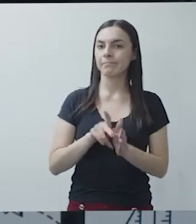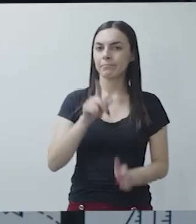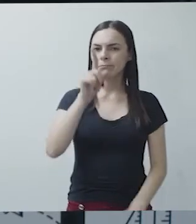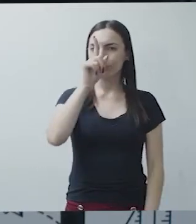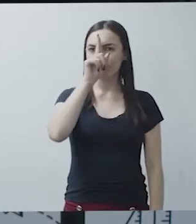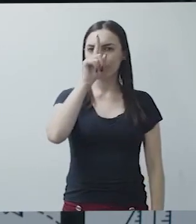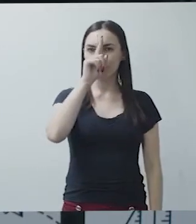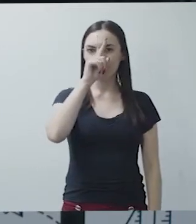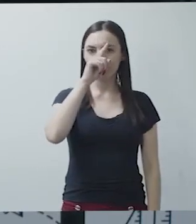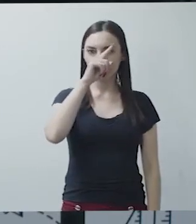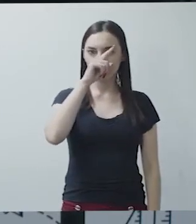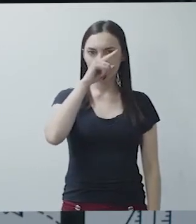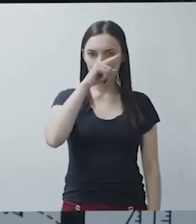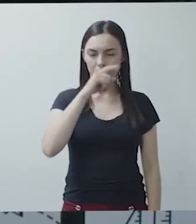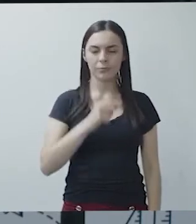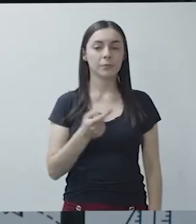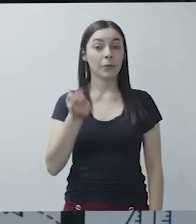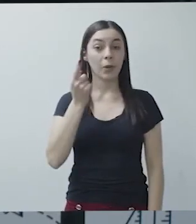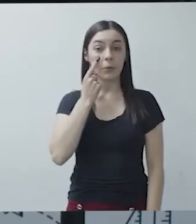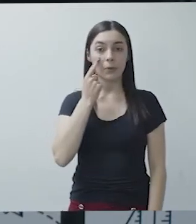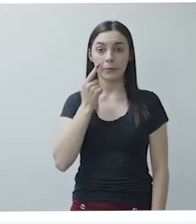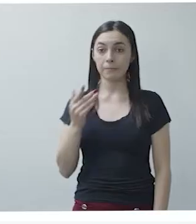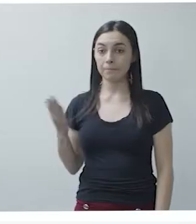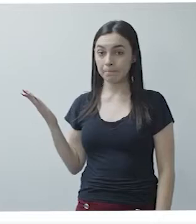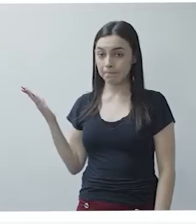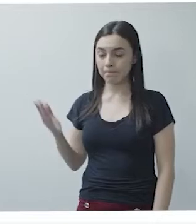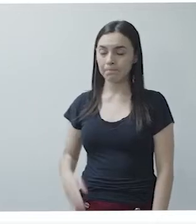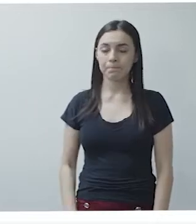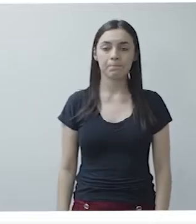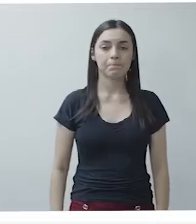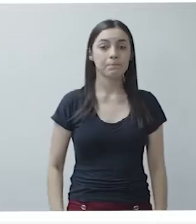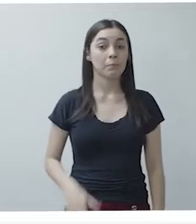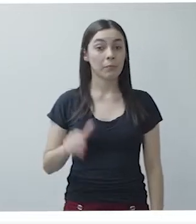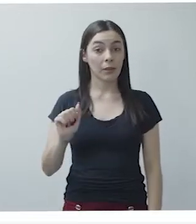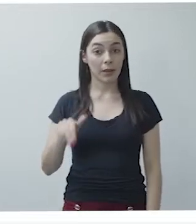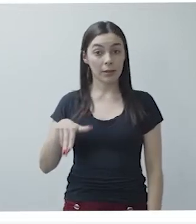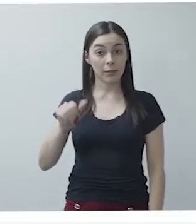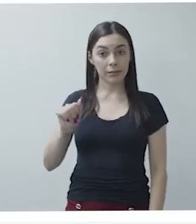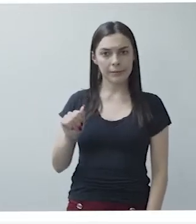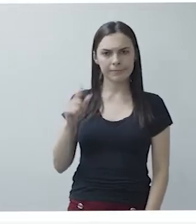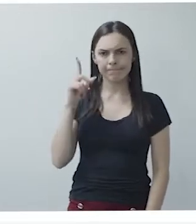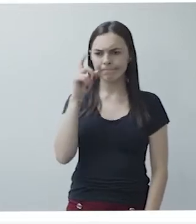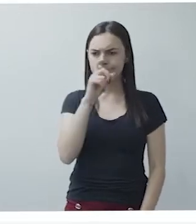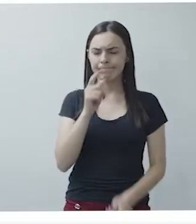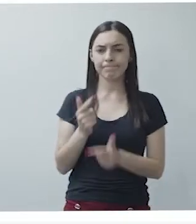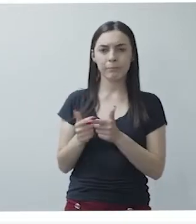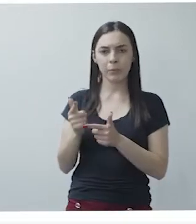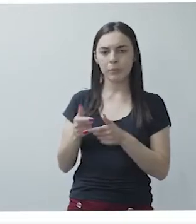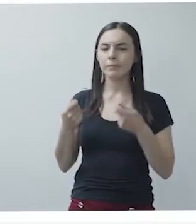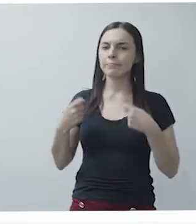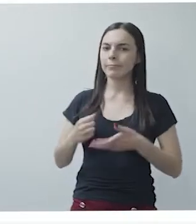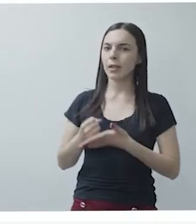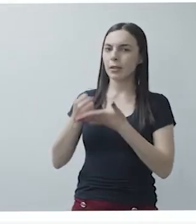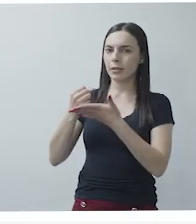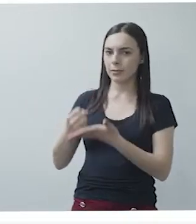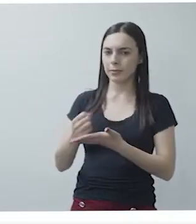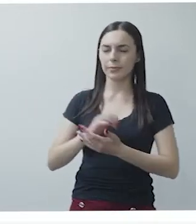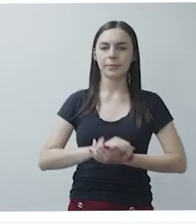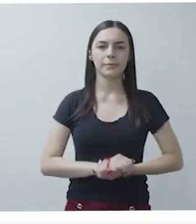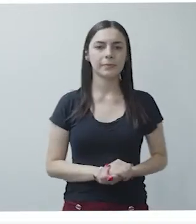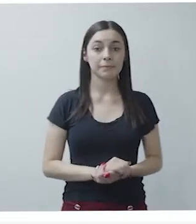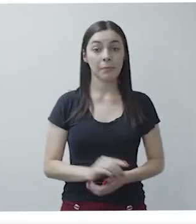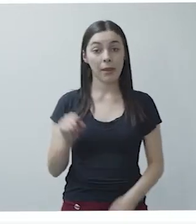analógico? Olha lá! A Ana tem um problema e nós precisamos ajudá-la. Ana